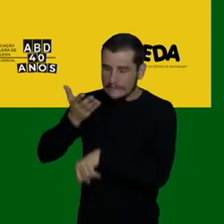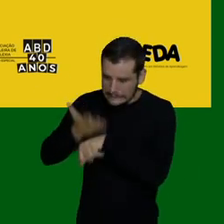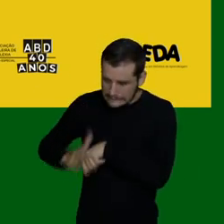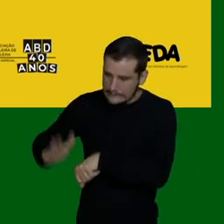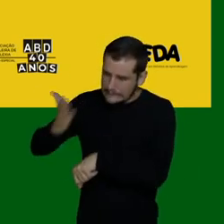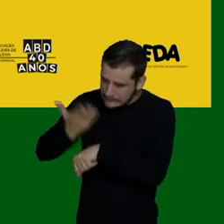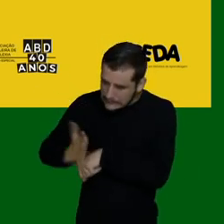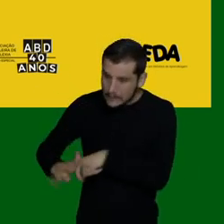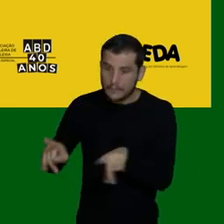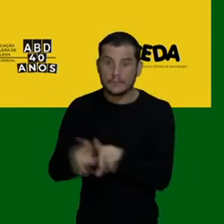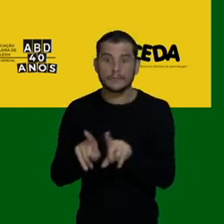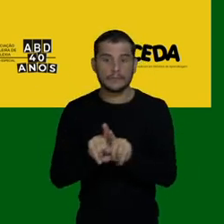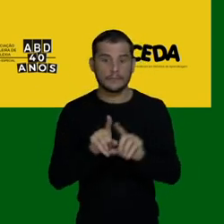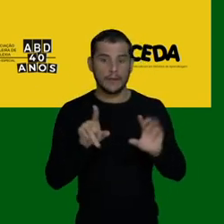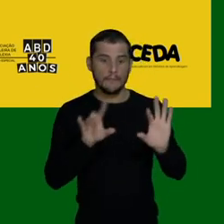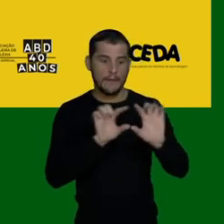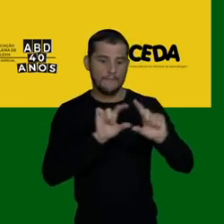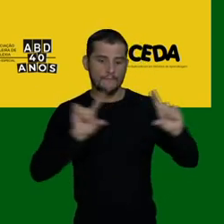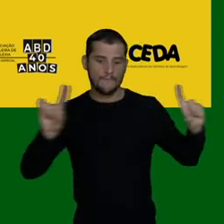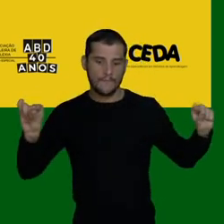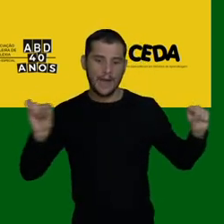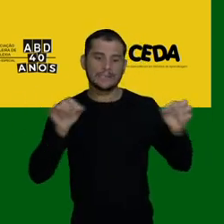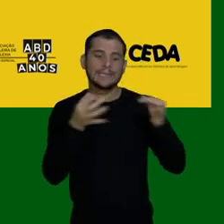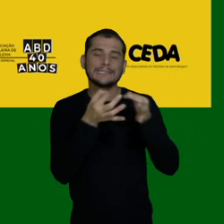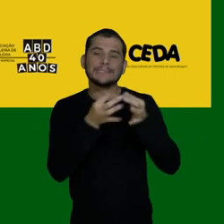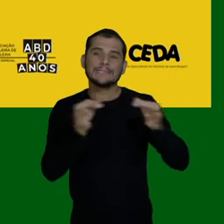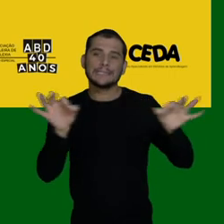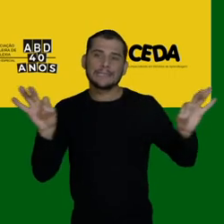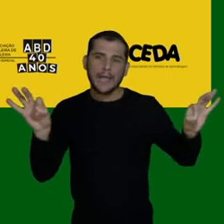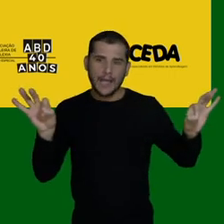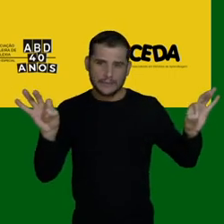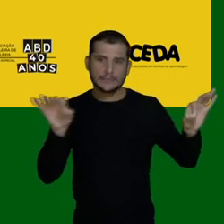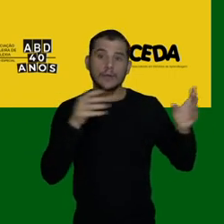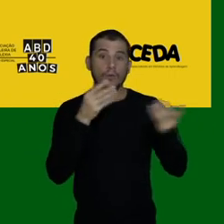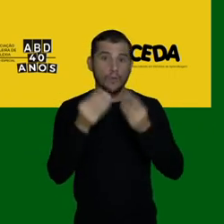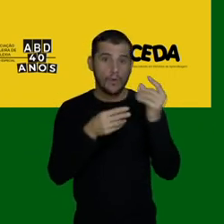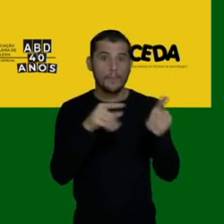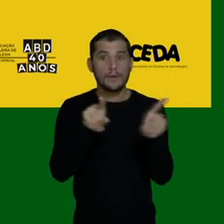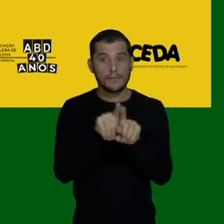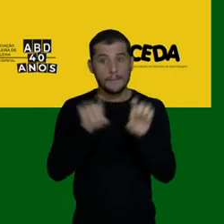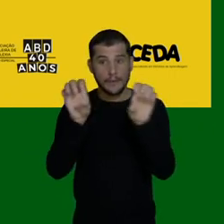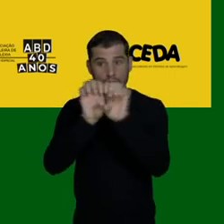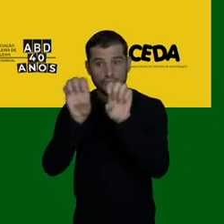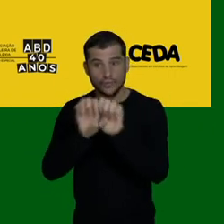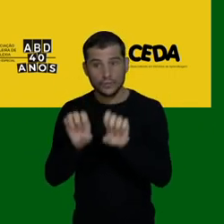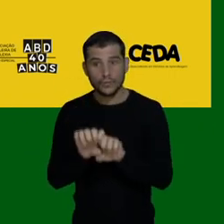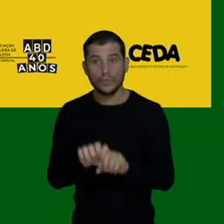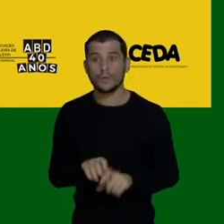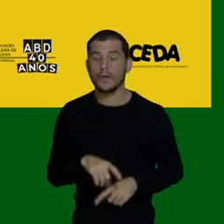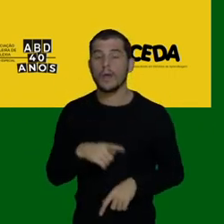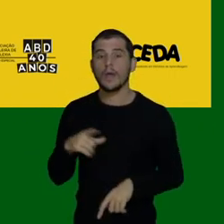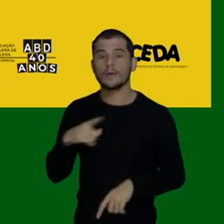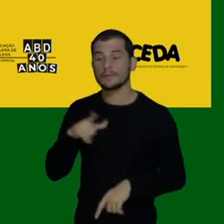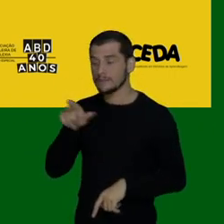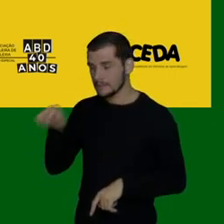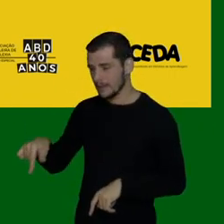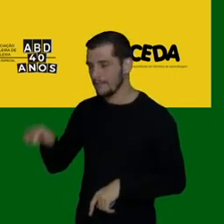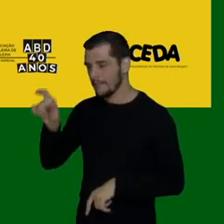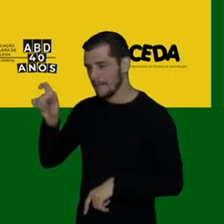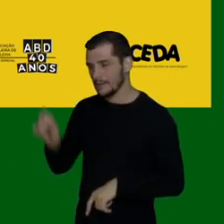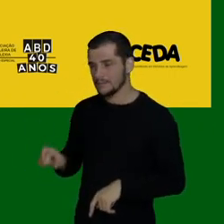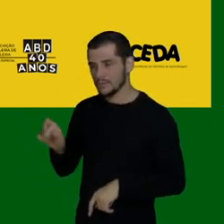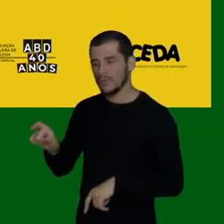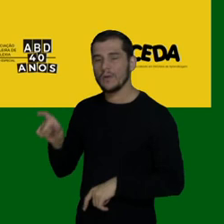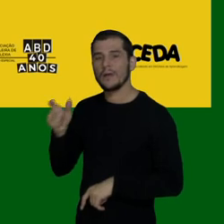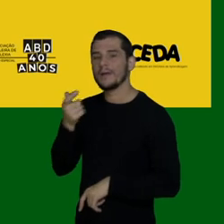frases a estrutura da escola eu fui falar com o professor de inglês porque eles têm muita dificuldade de inglês eu falei por favor do português a